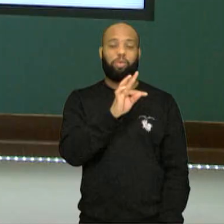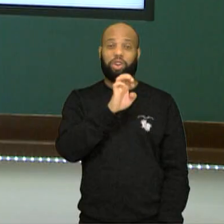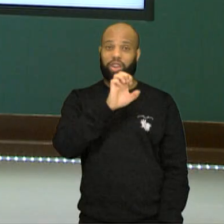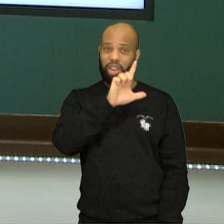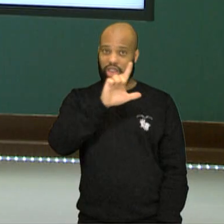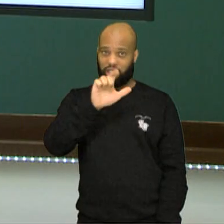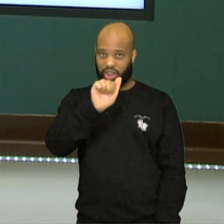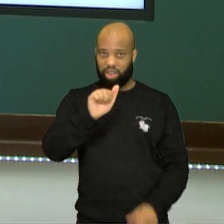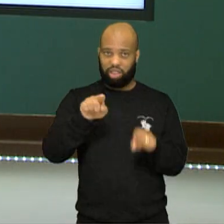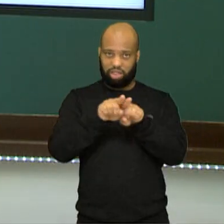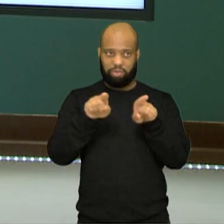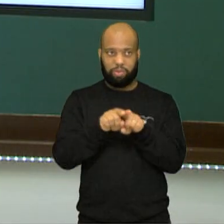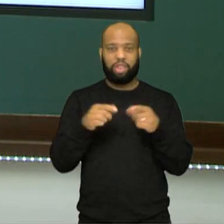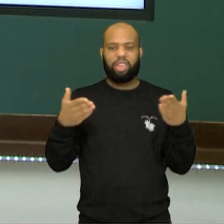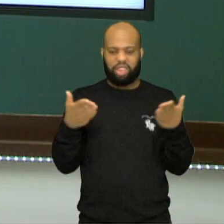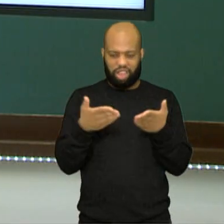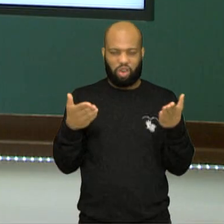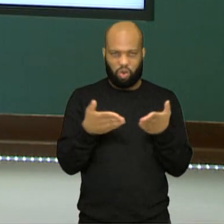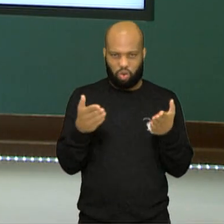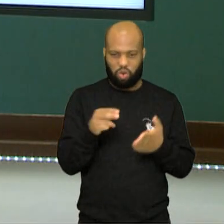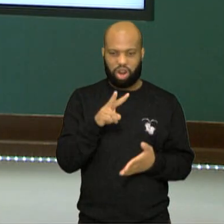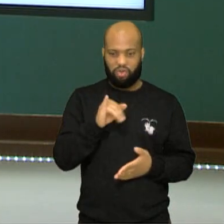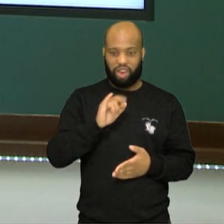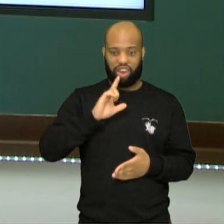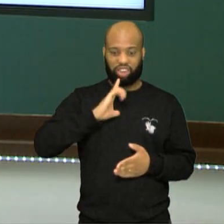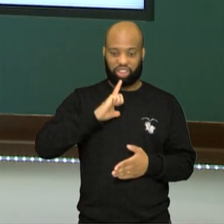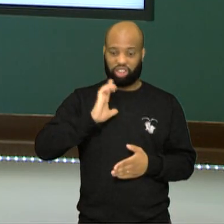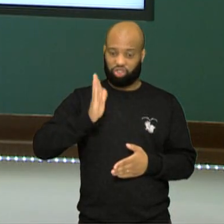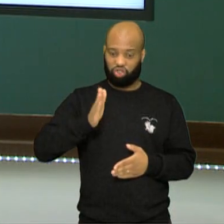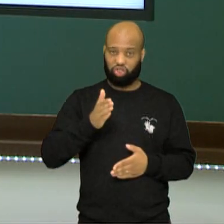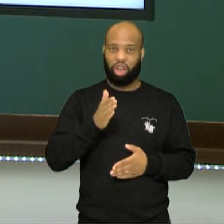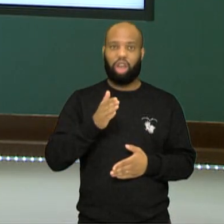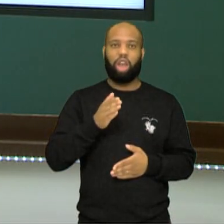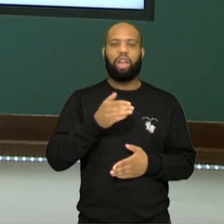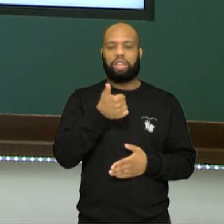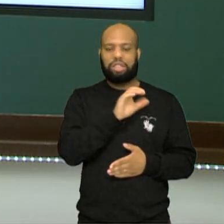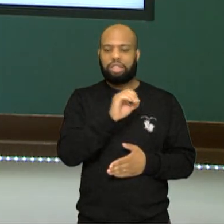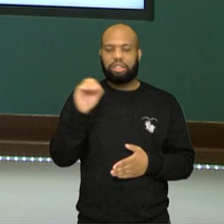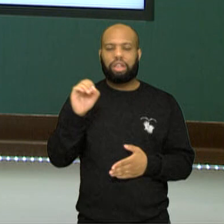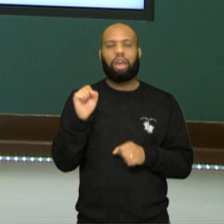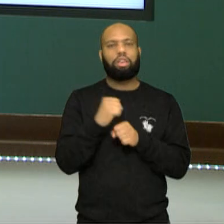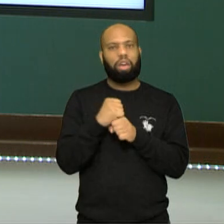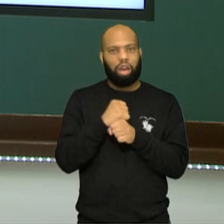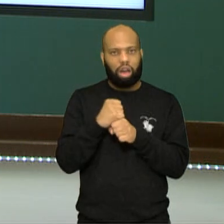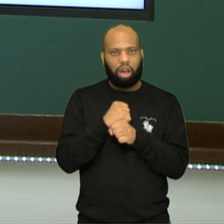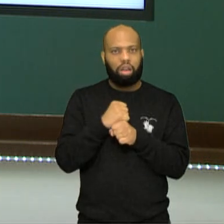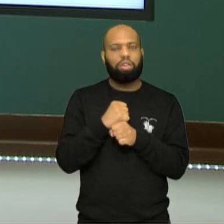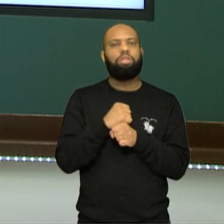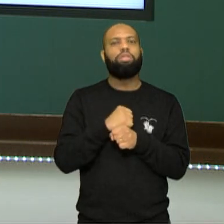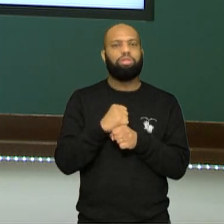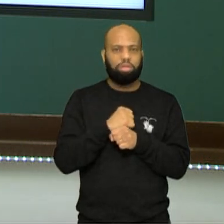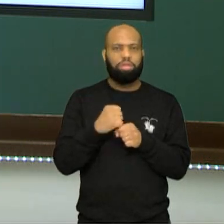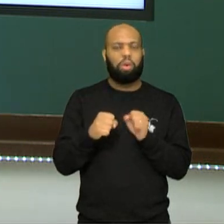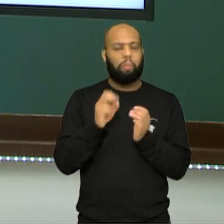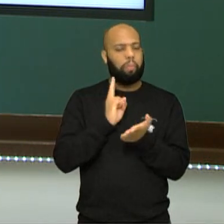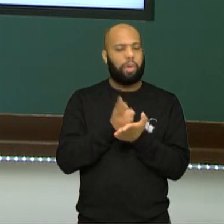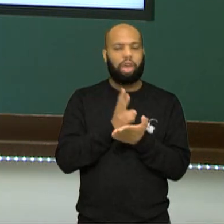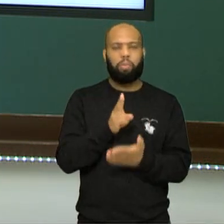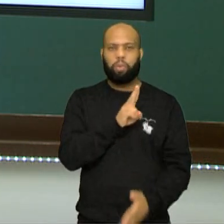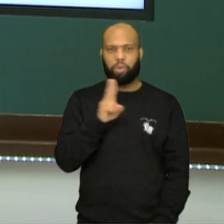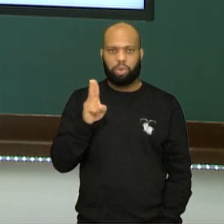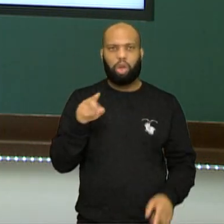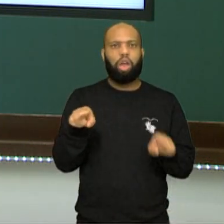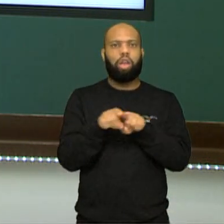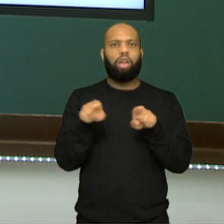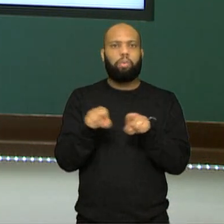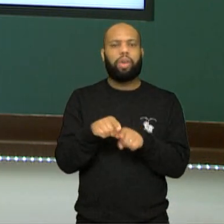1923, 24 vai fazer um século de Portela, existe até hoje também, como o mesmo nome que começou. Temos a